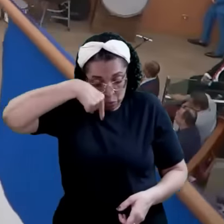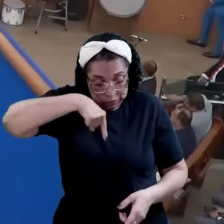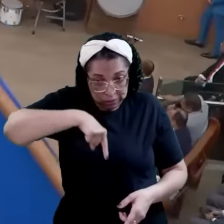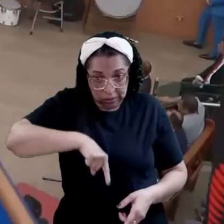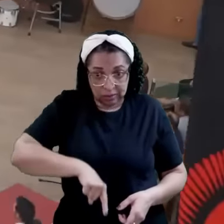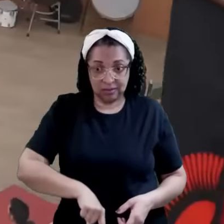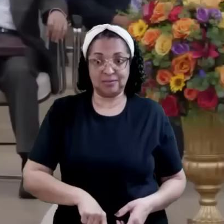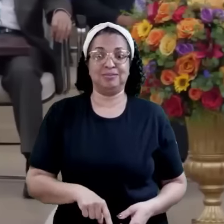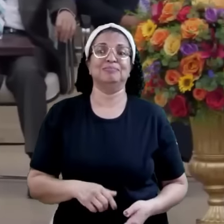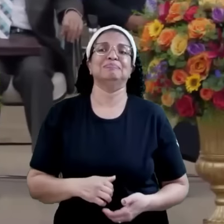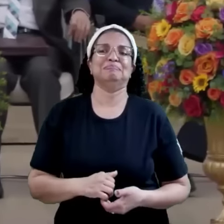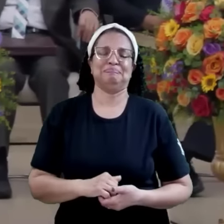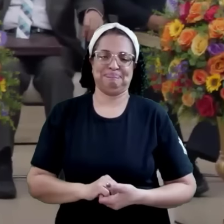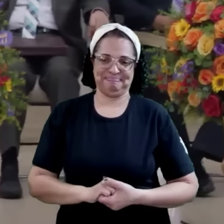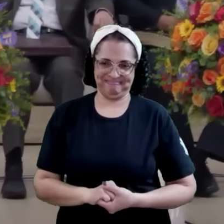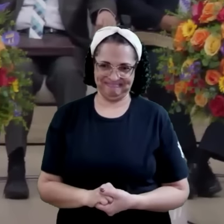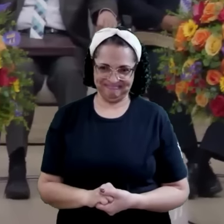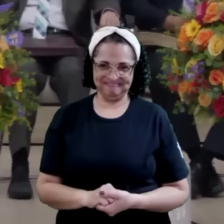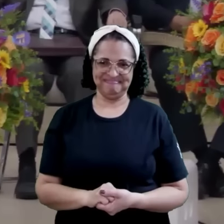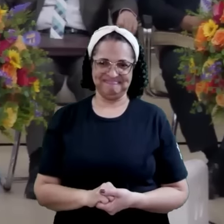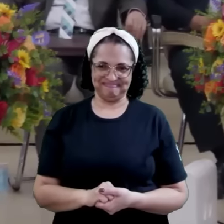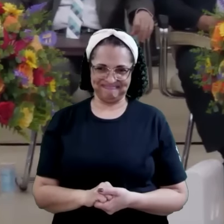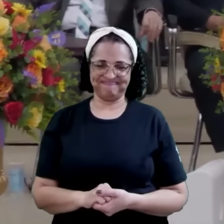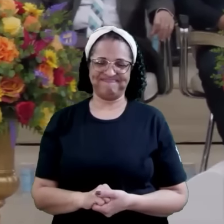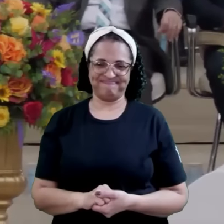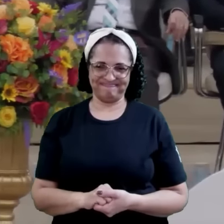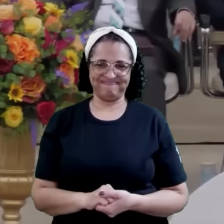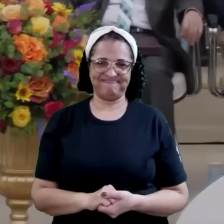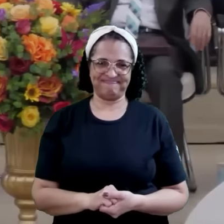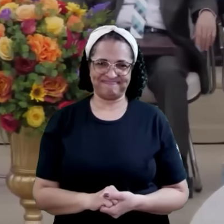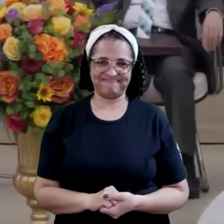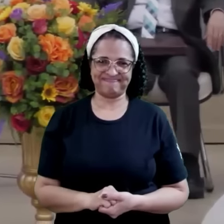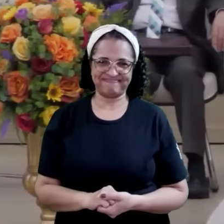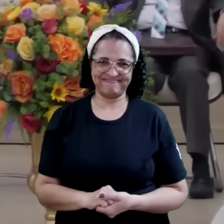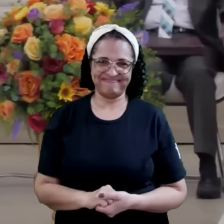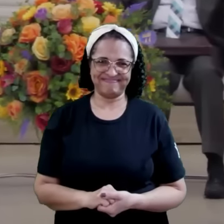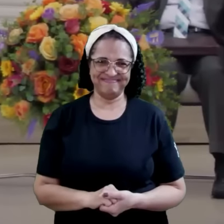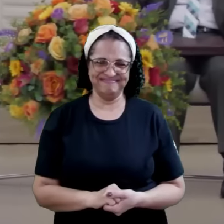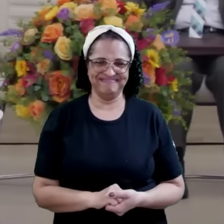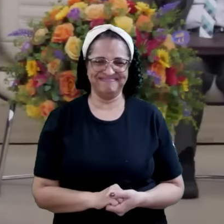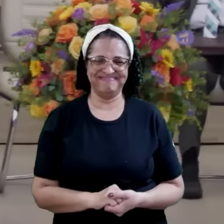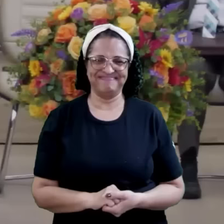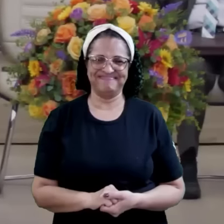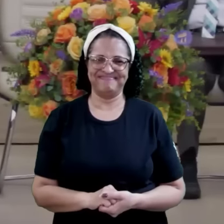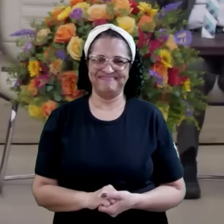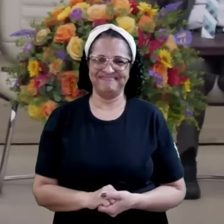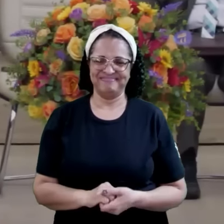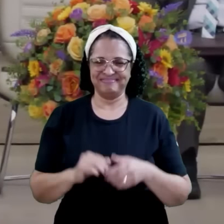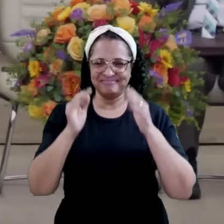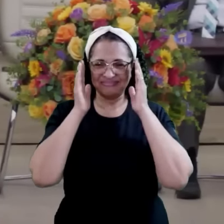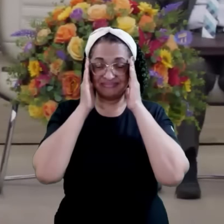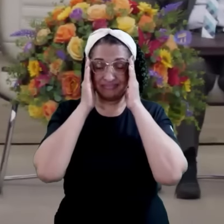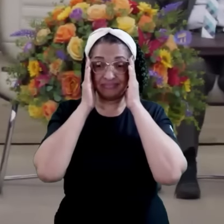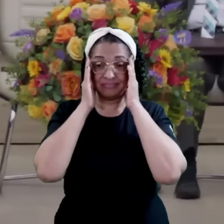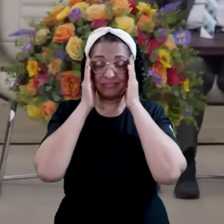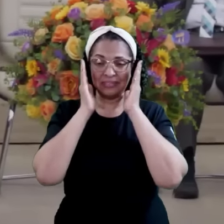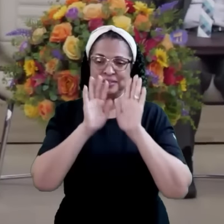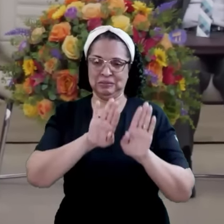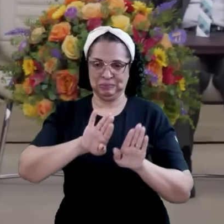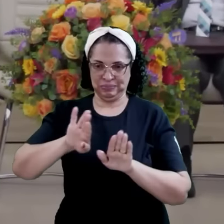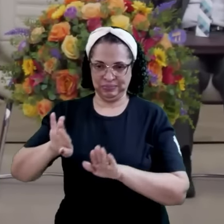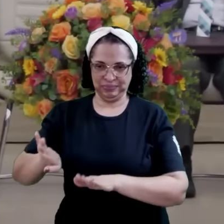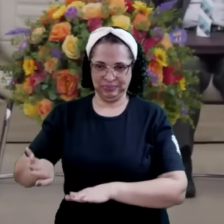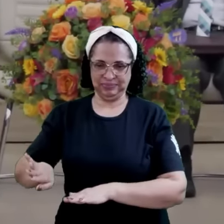palavra estão querendo pegar carona na tua bênção irmão deixa eu abrir um parentes aqui